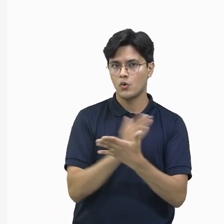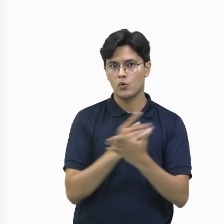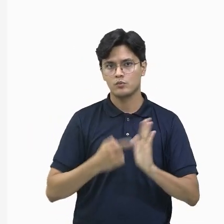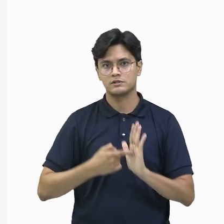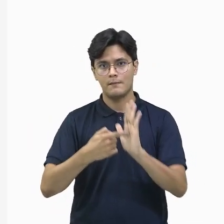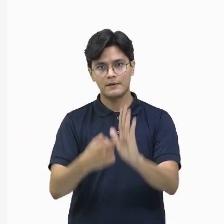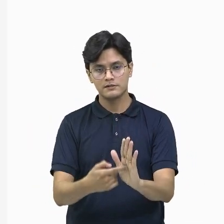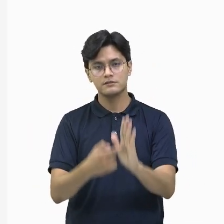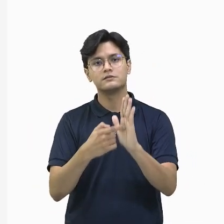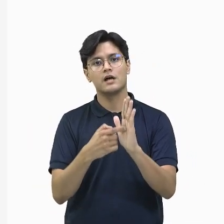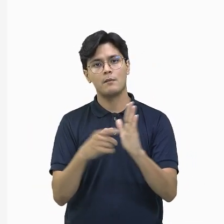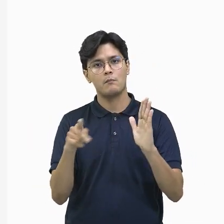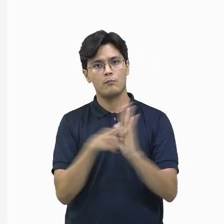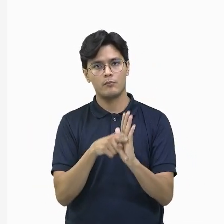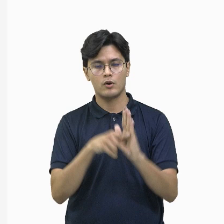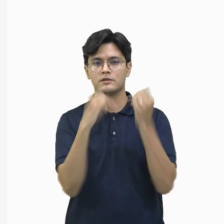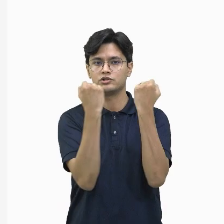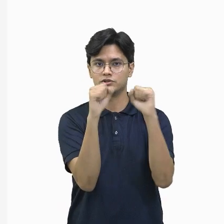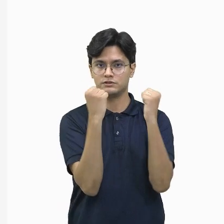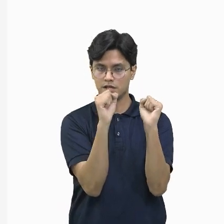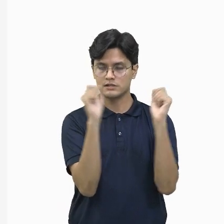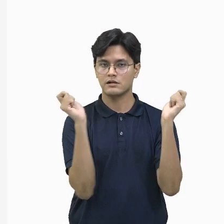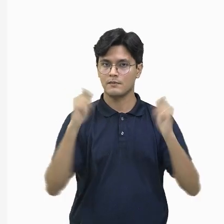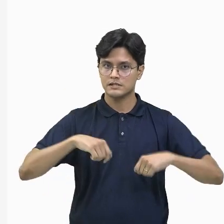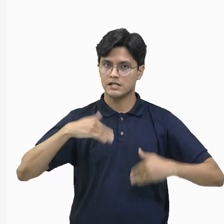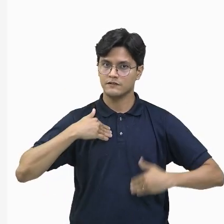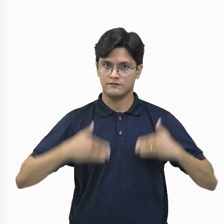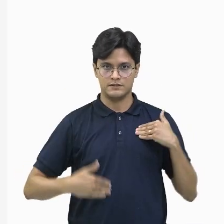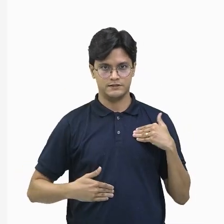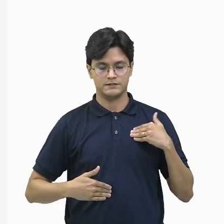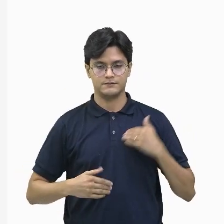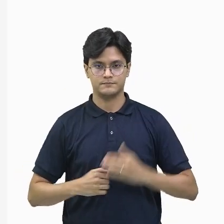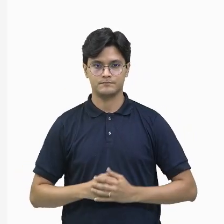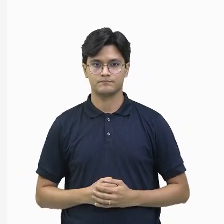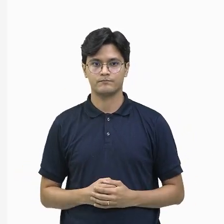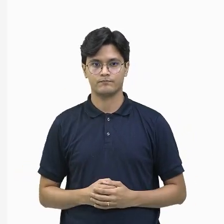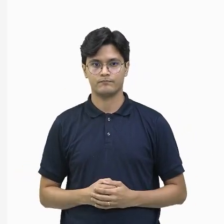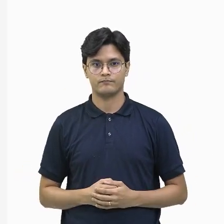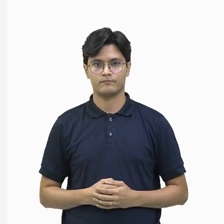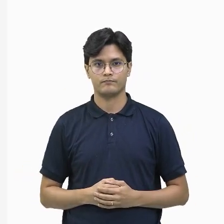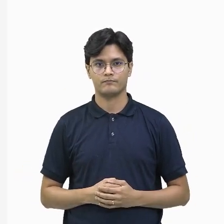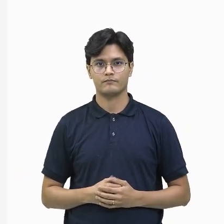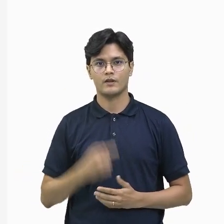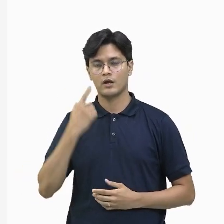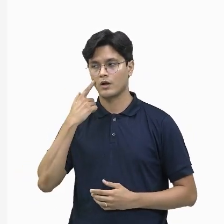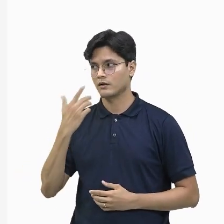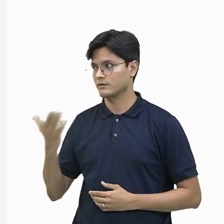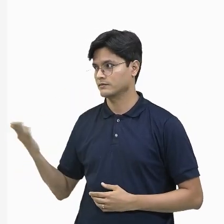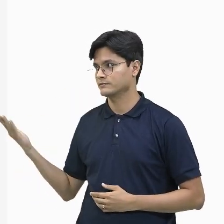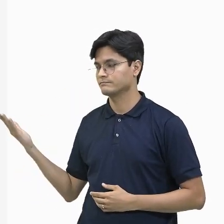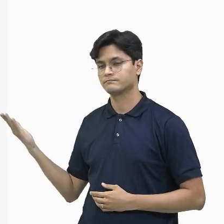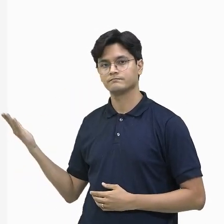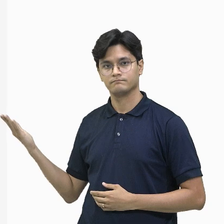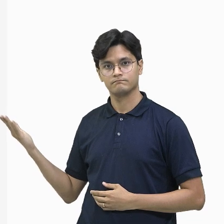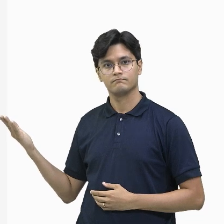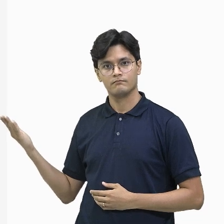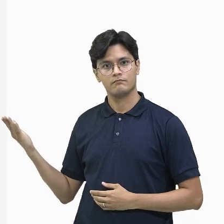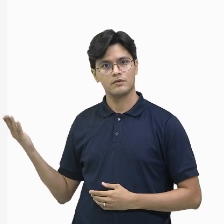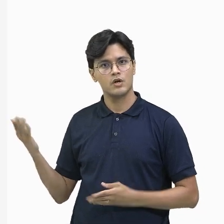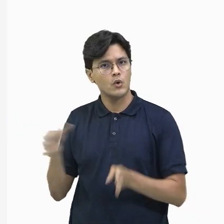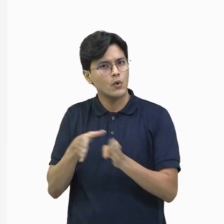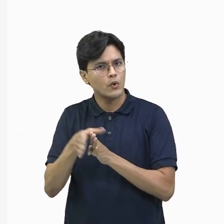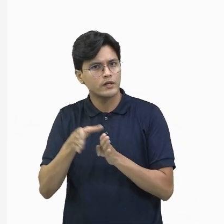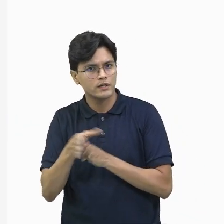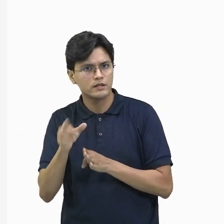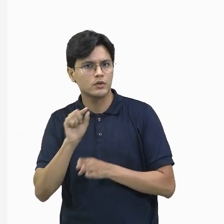de condicionamento físico. Vamos lá? Primeiro, elas são indicadas, como eu falei para vocês, para a